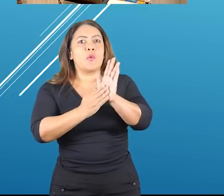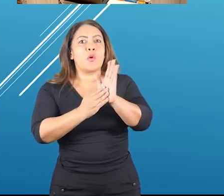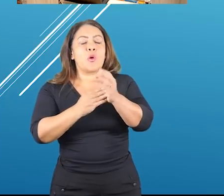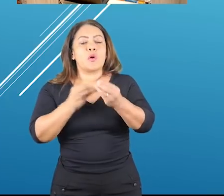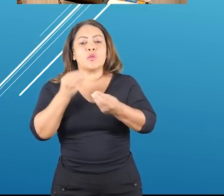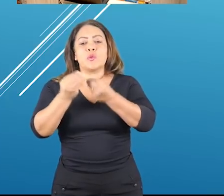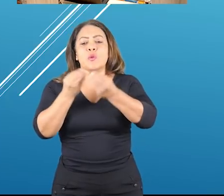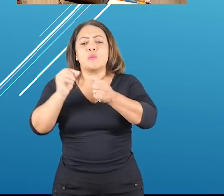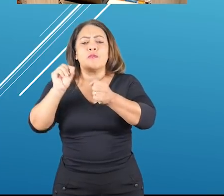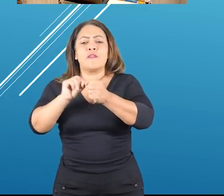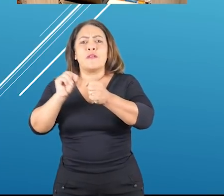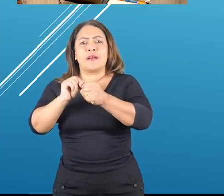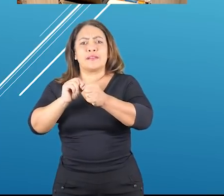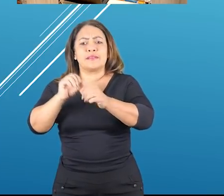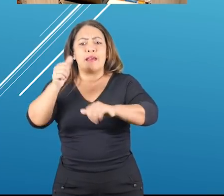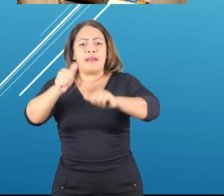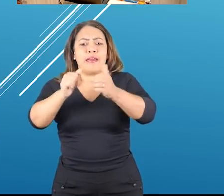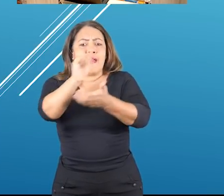ambiente familiar,